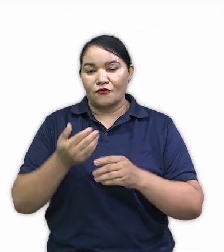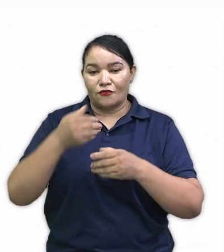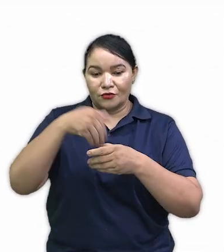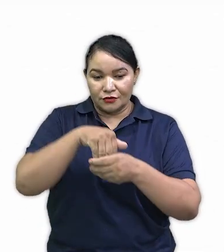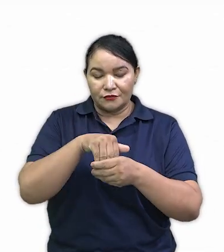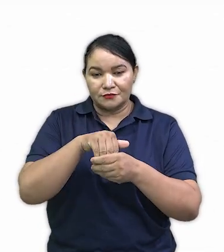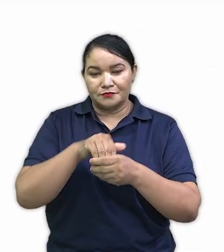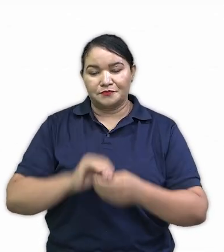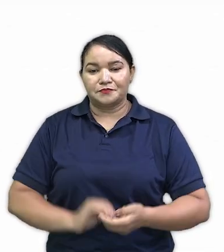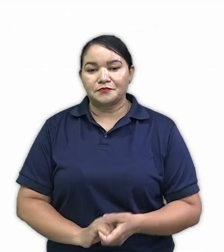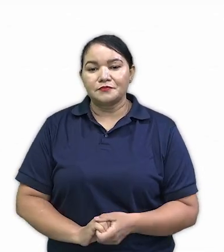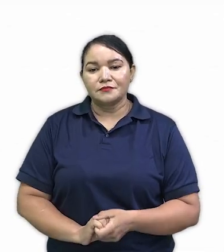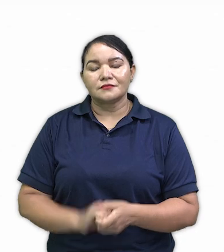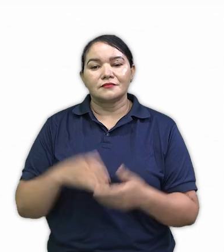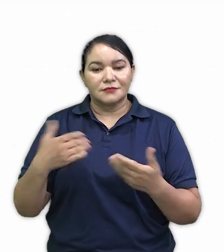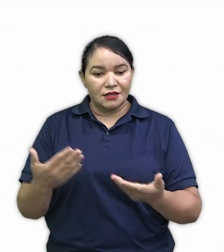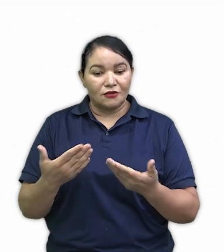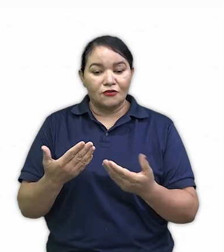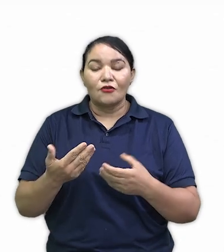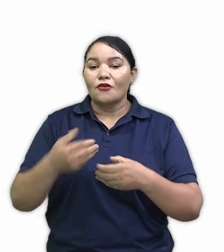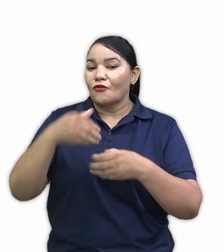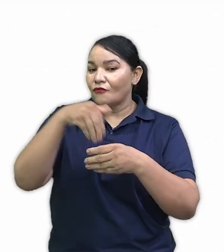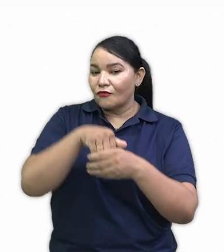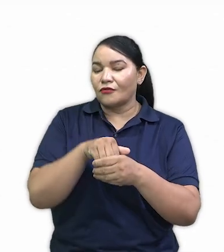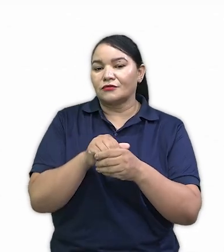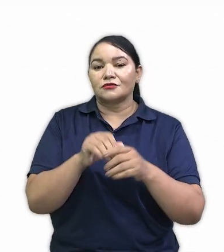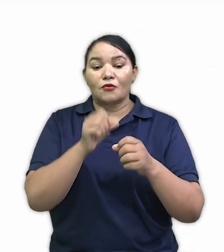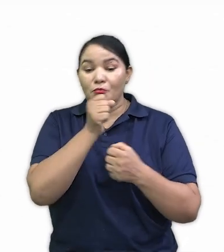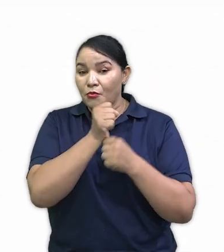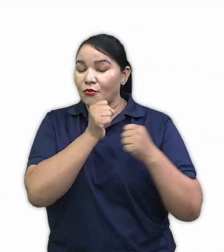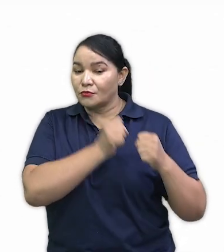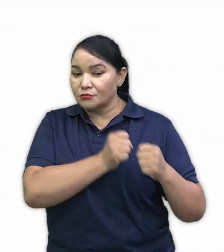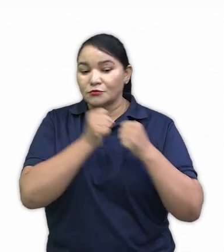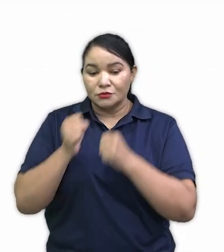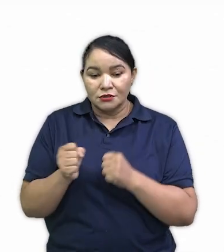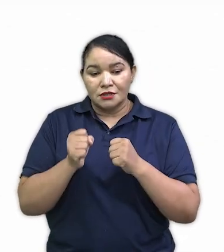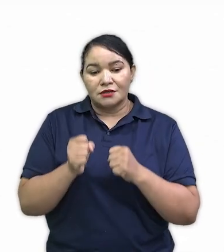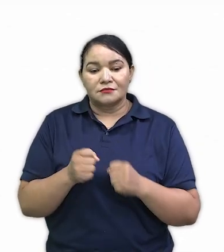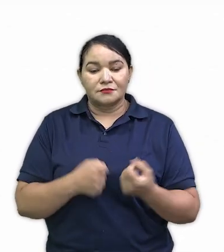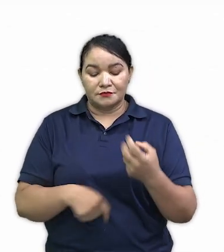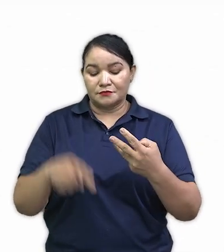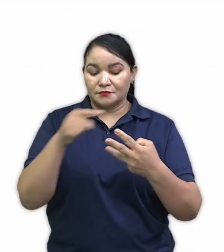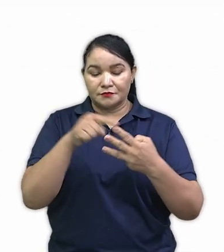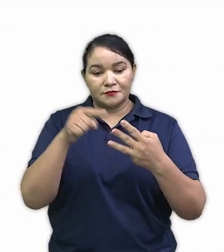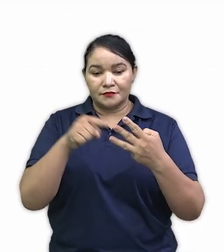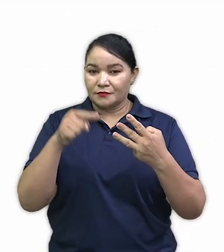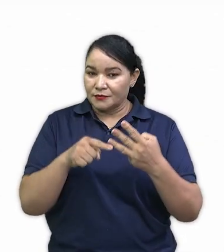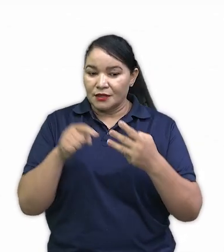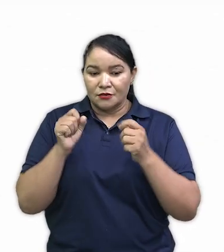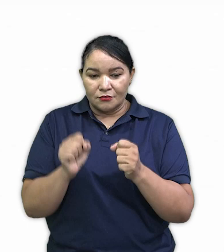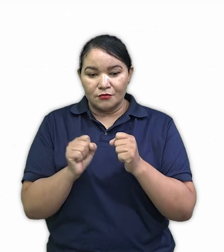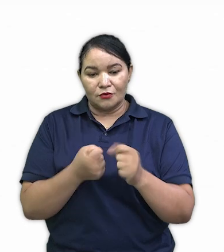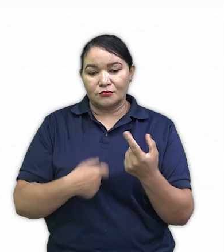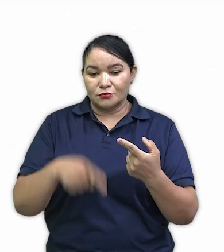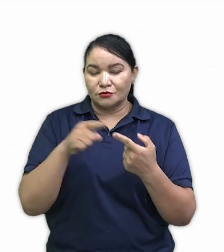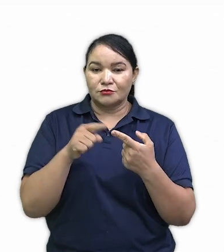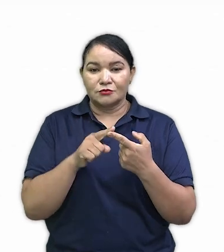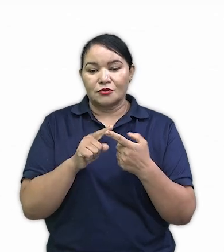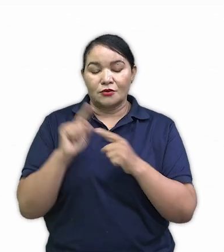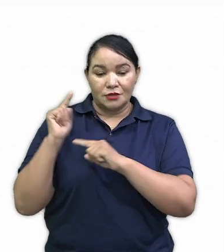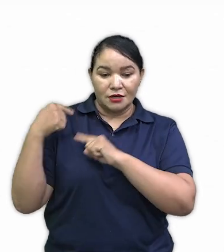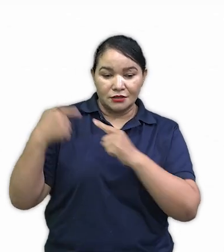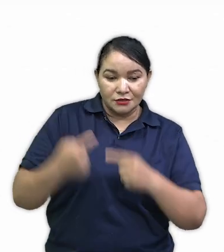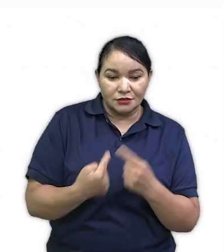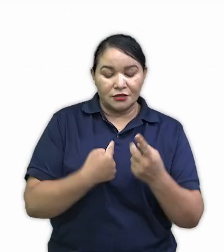e vou votar. Então, olha só, Bobbio vai falar para nós que esse poder legitimado pode ser pela tradição, despótico